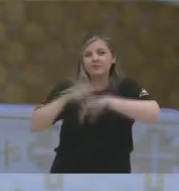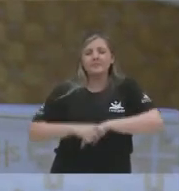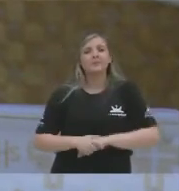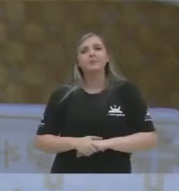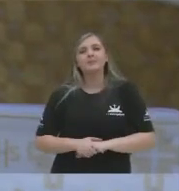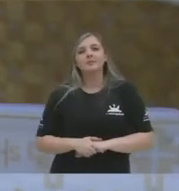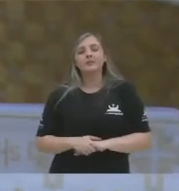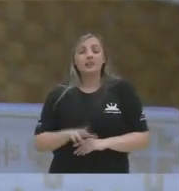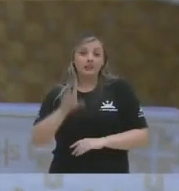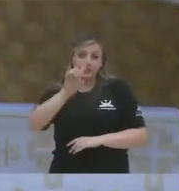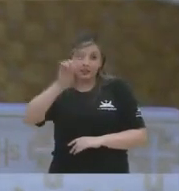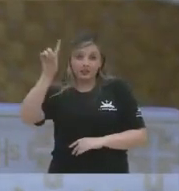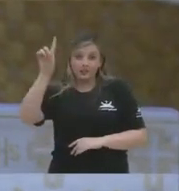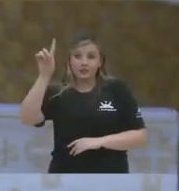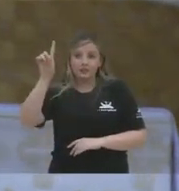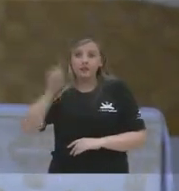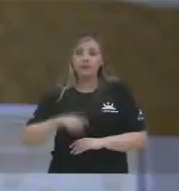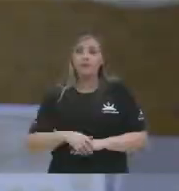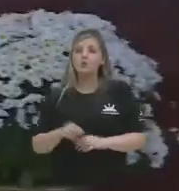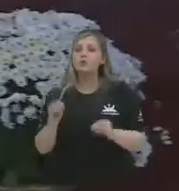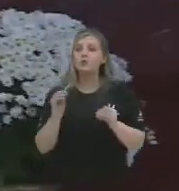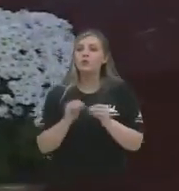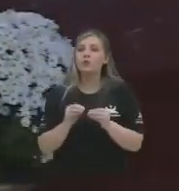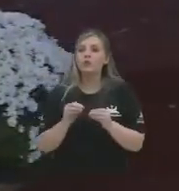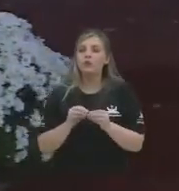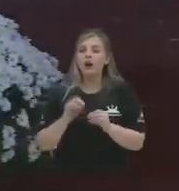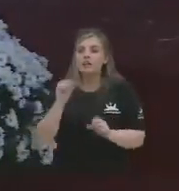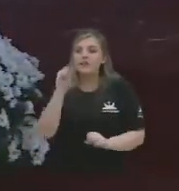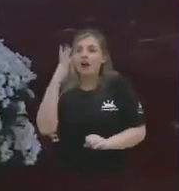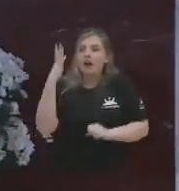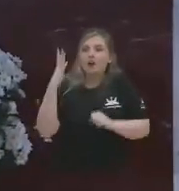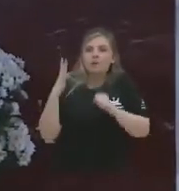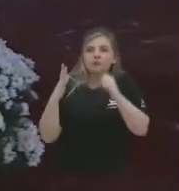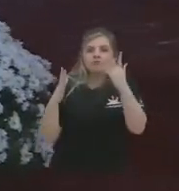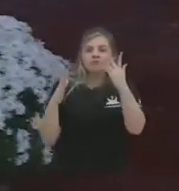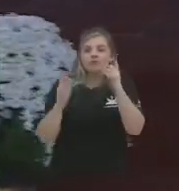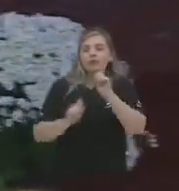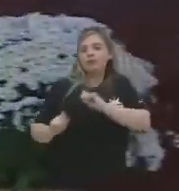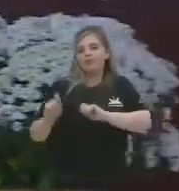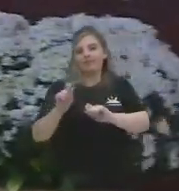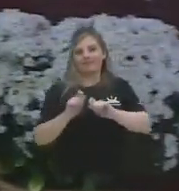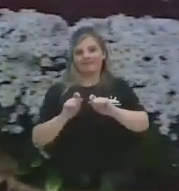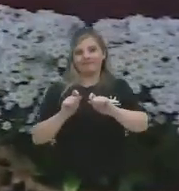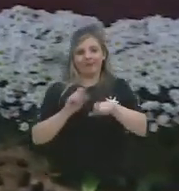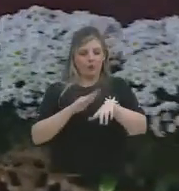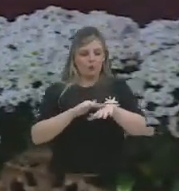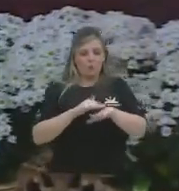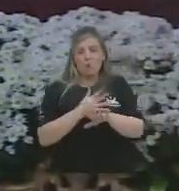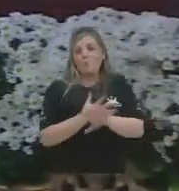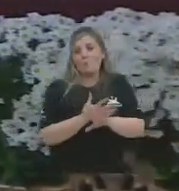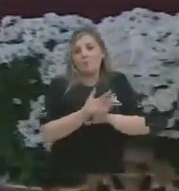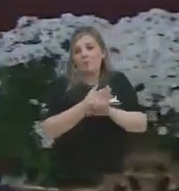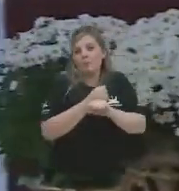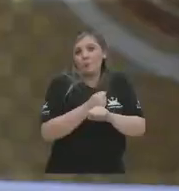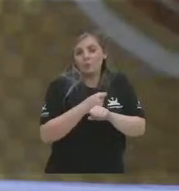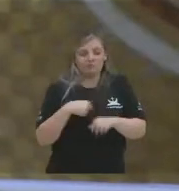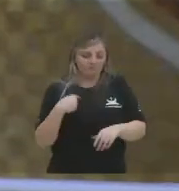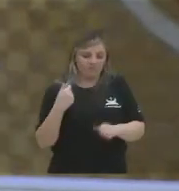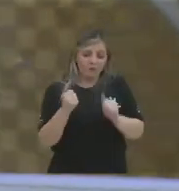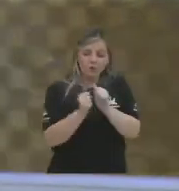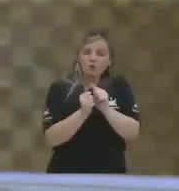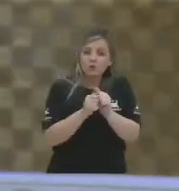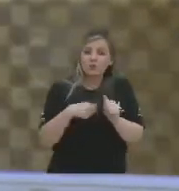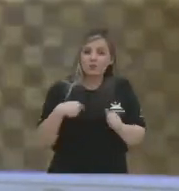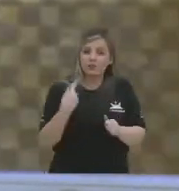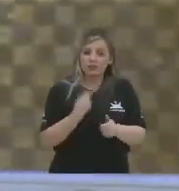em Deus faz acontecer a cura junto da nossa busca. E olha aqui, ó, e